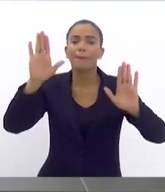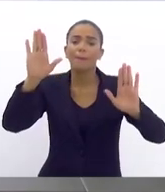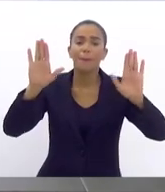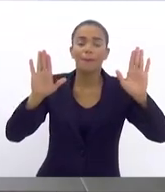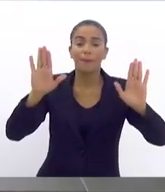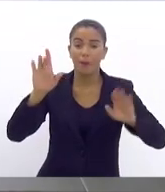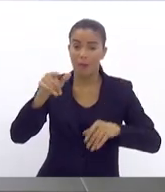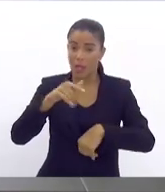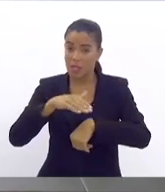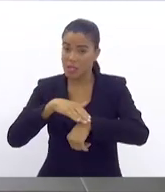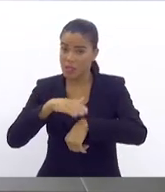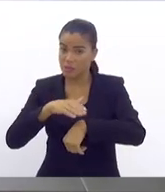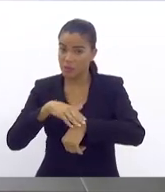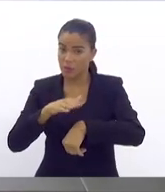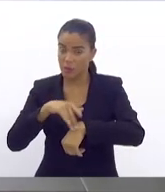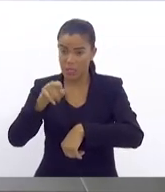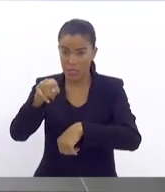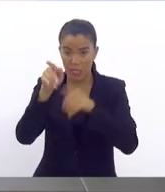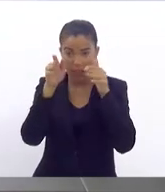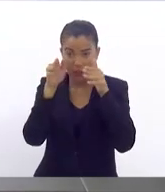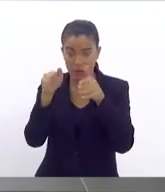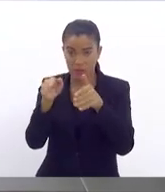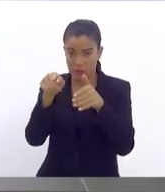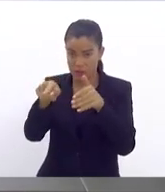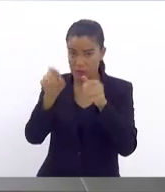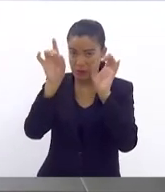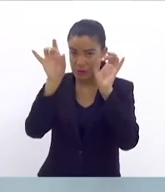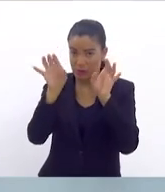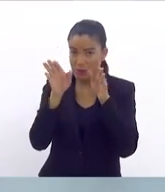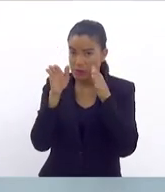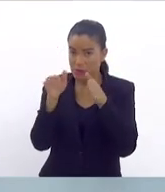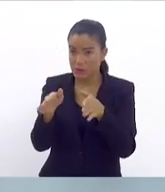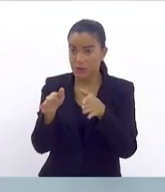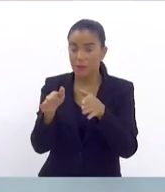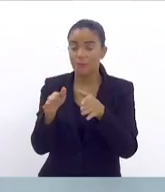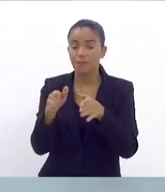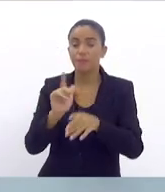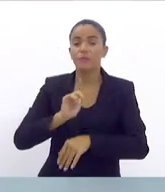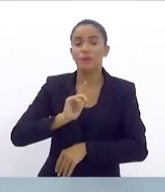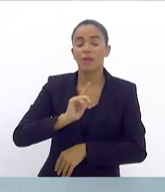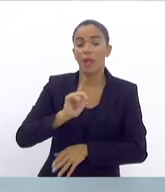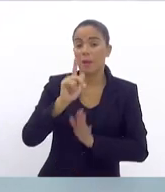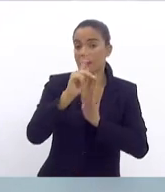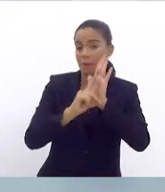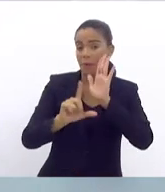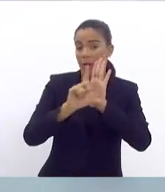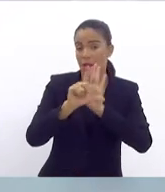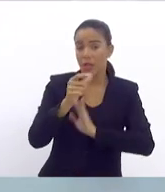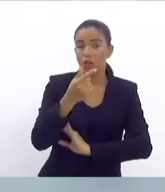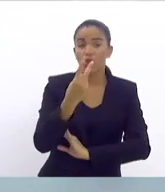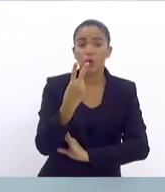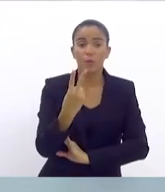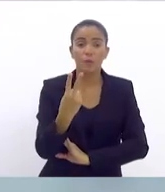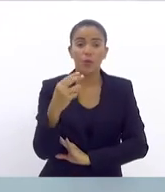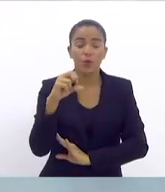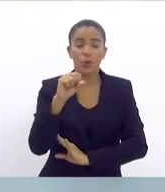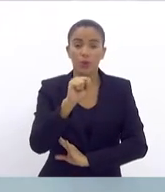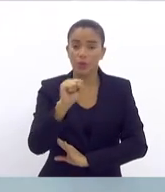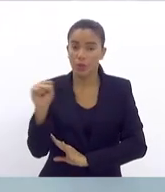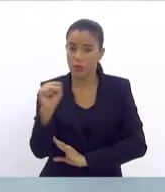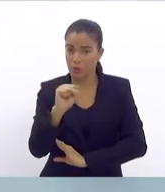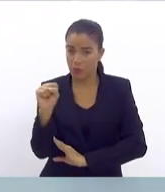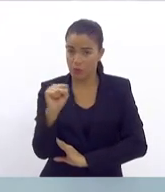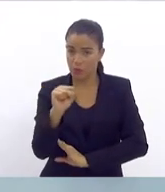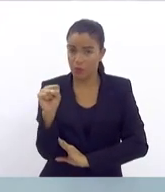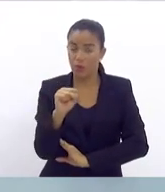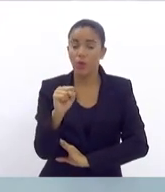Nesse momento, nesse especificamente, senhor presidente, existe o projeto de lei 2088, de